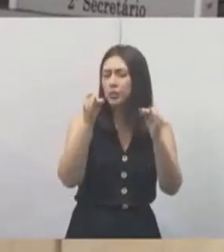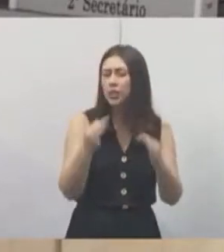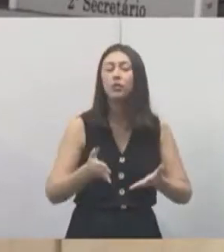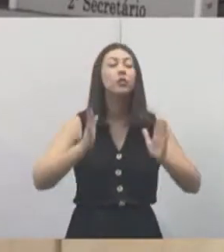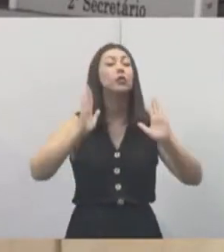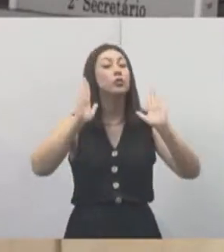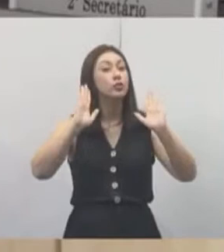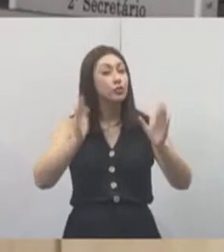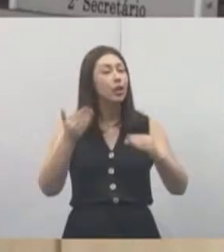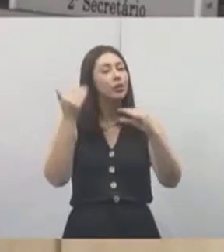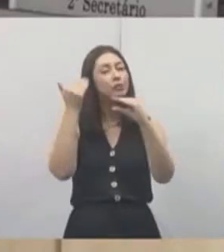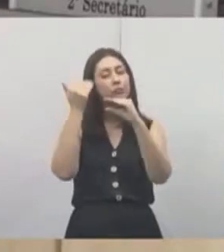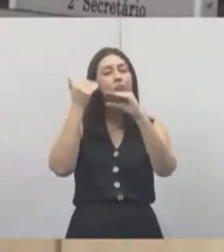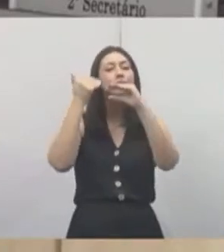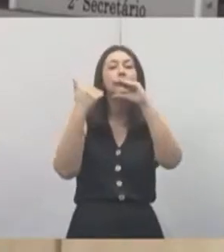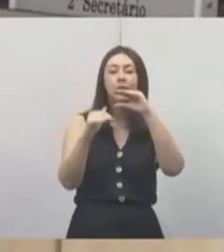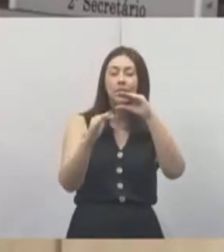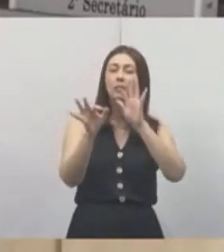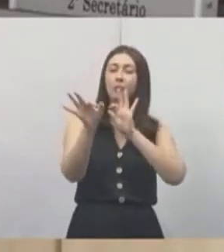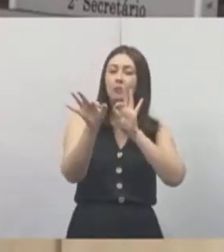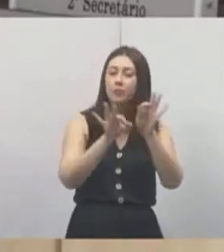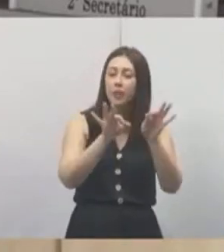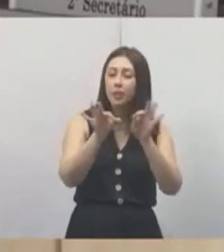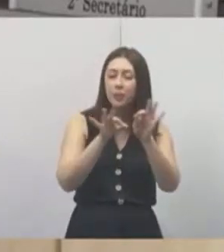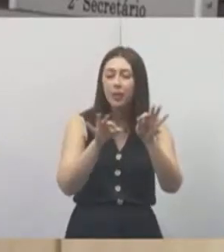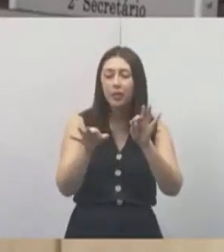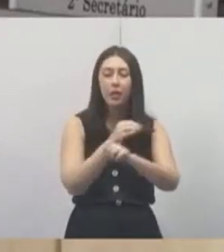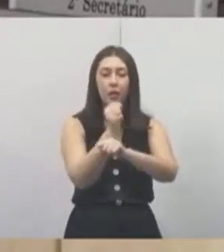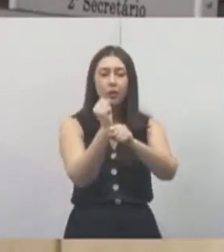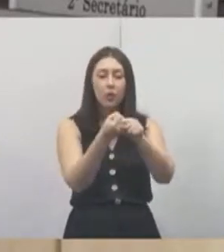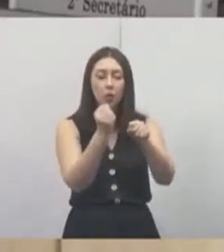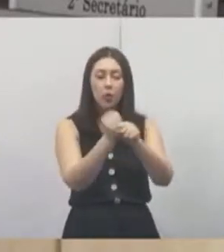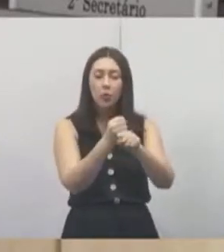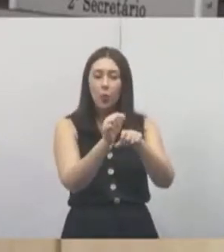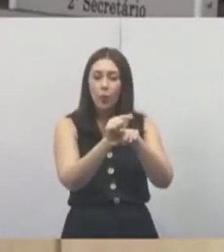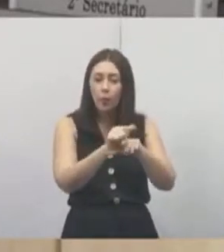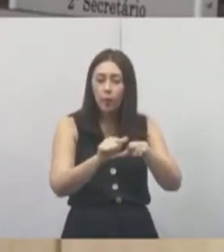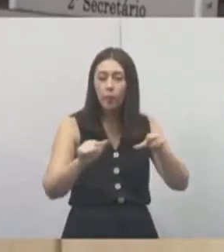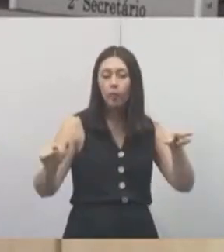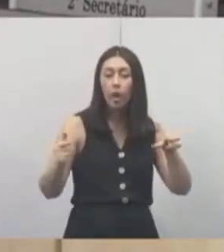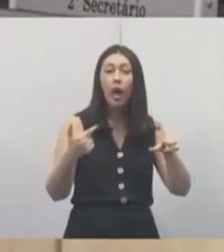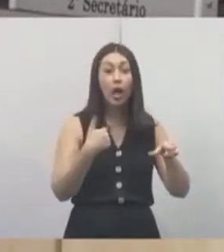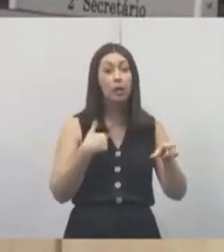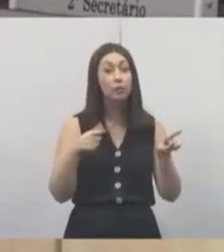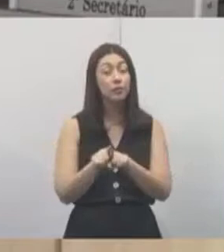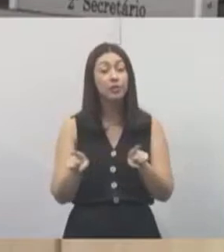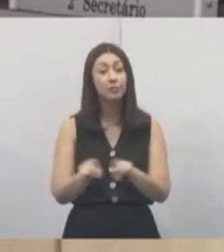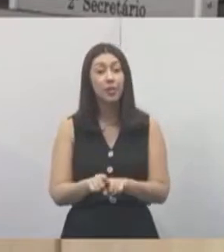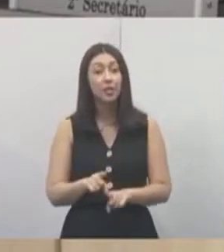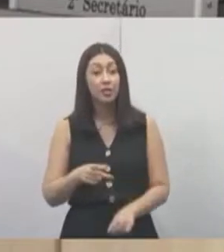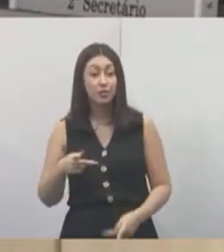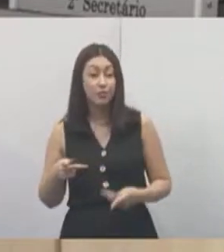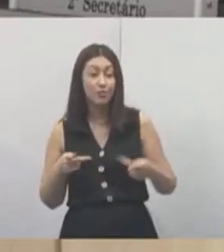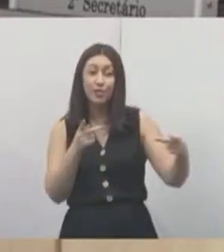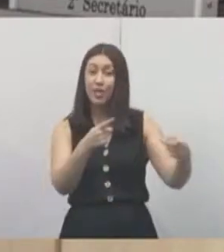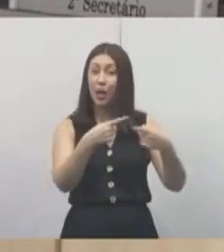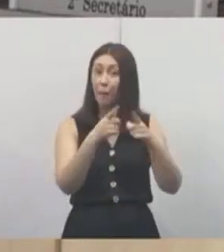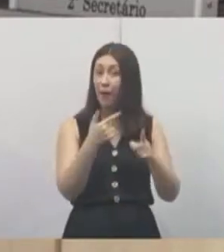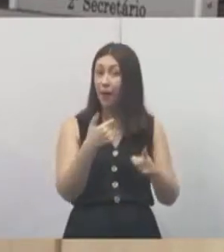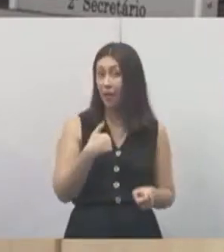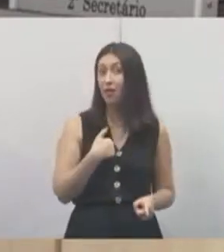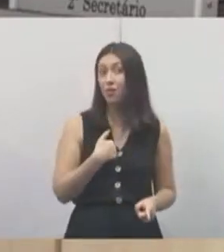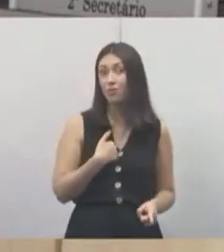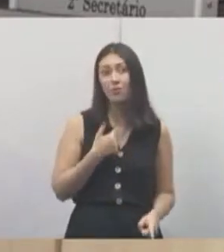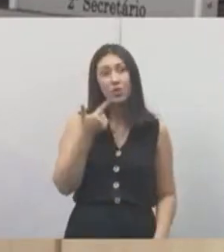já está encaminhado para que seja feito o asfalto dessa rua. Eu estive pessoalmente lá e foi muito difícil para